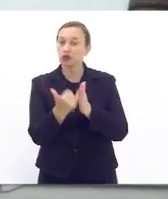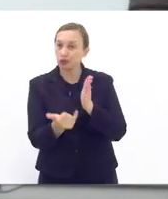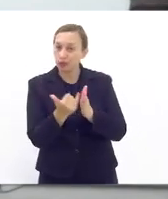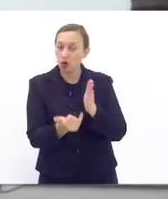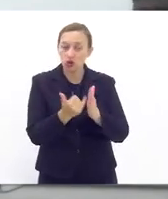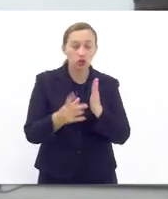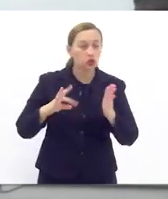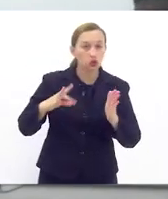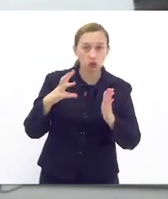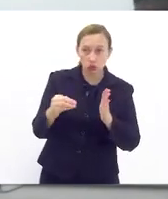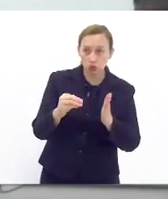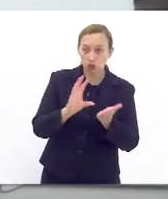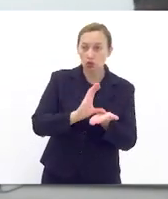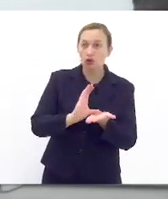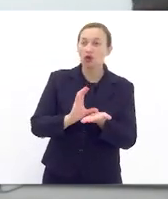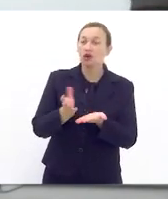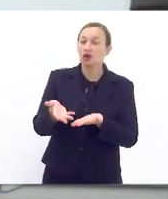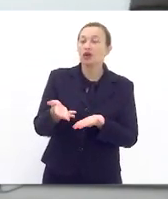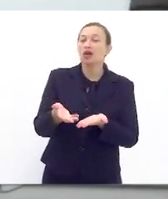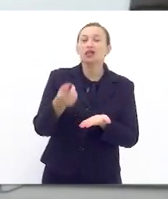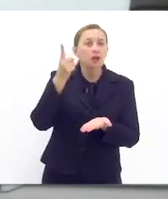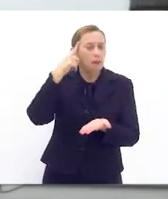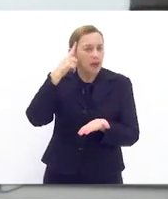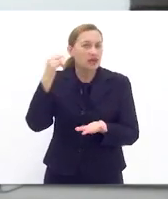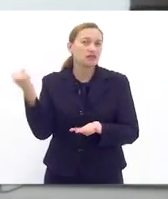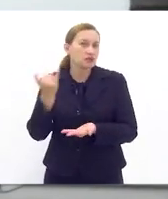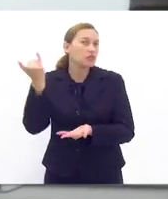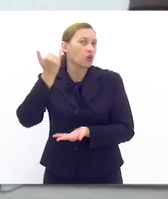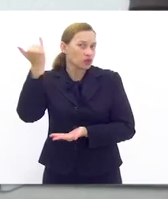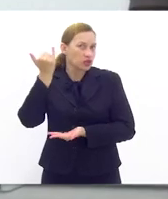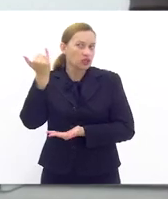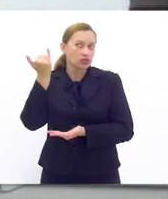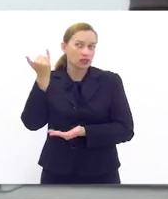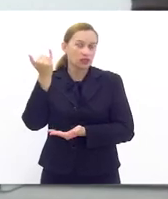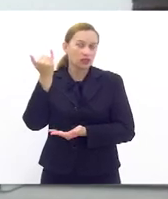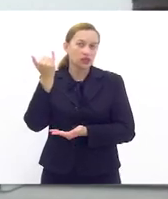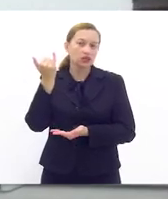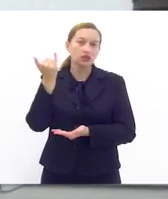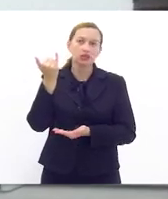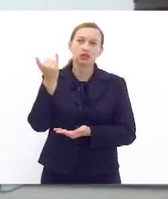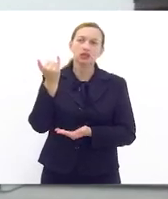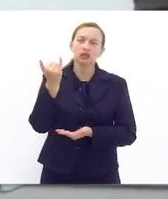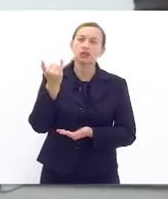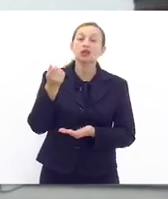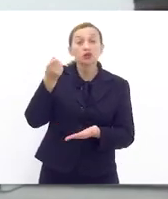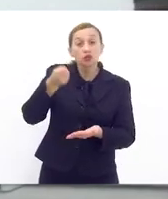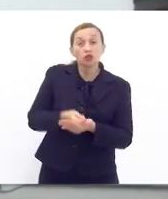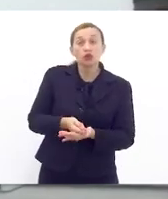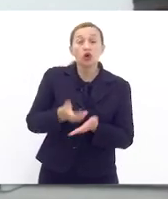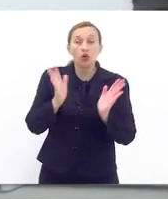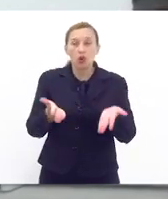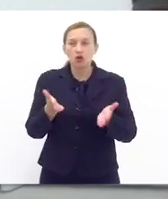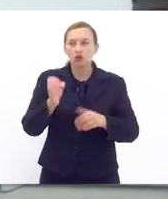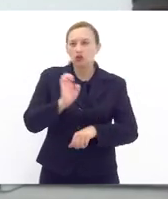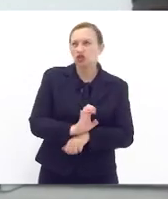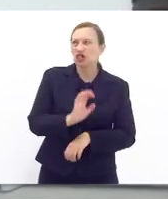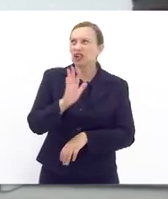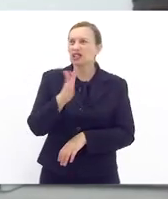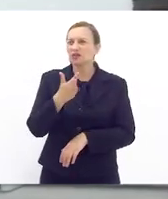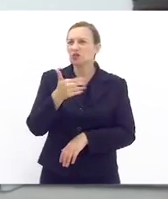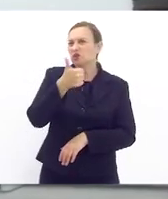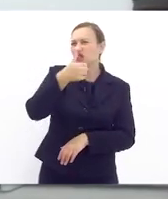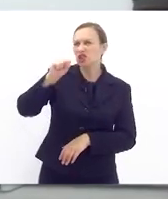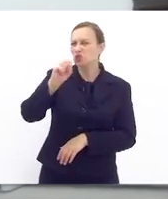e tudo mais esse repasse a gente pensa ser muito necessário que seja efetivamente cumprido hoje o estado chega Numa margem de